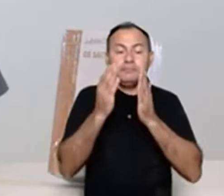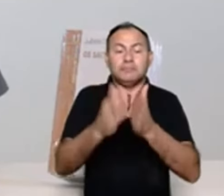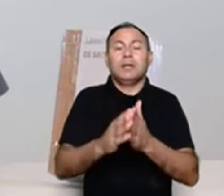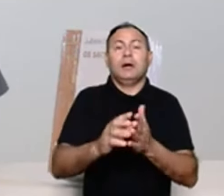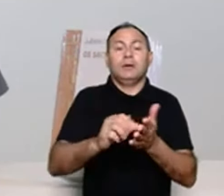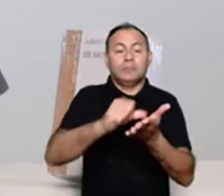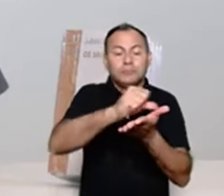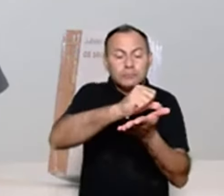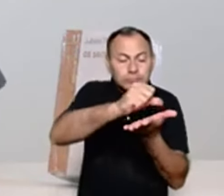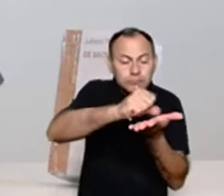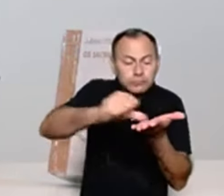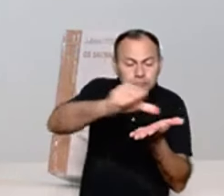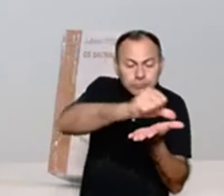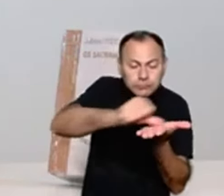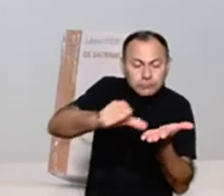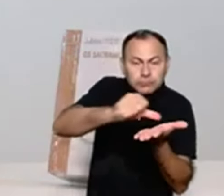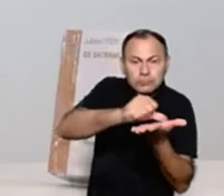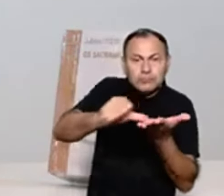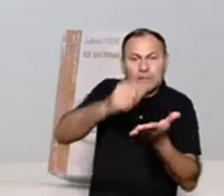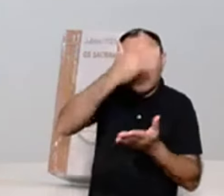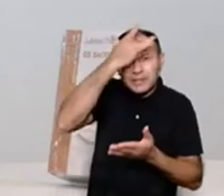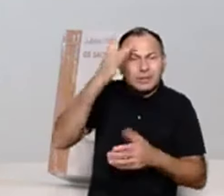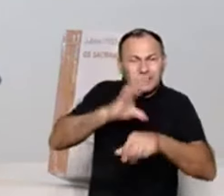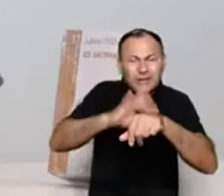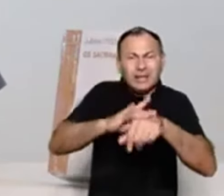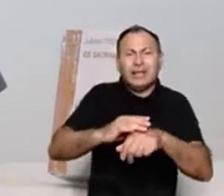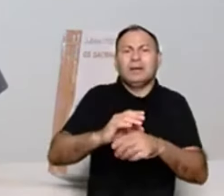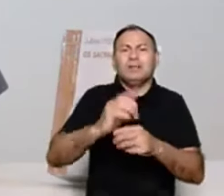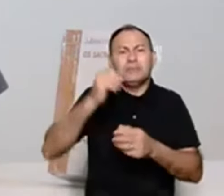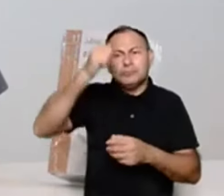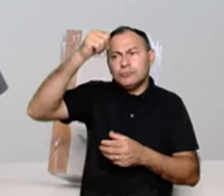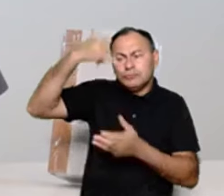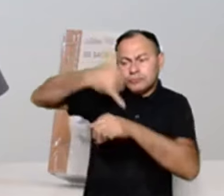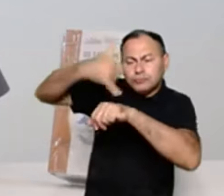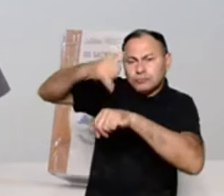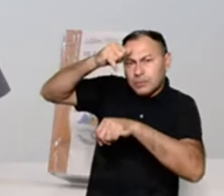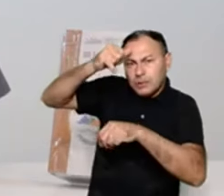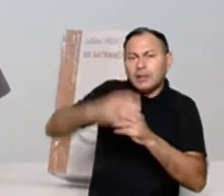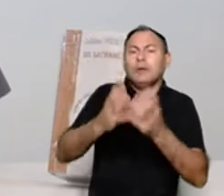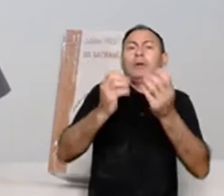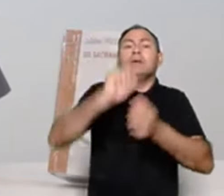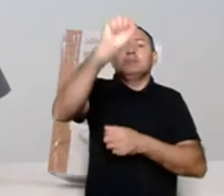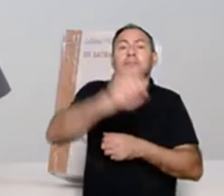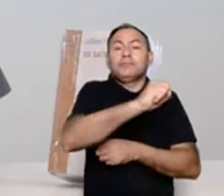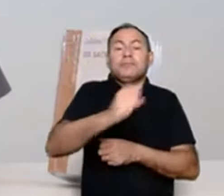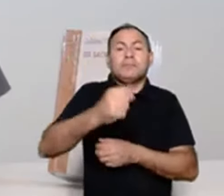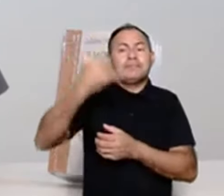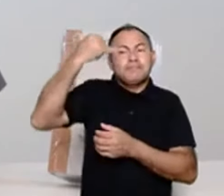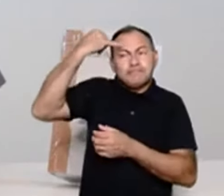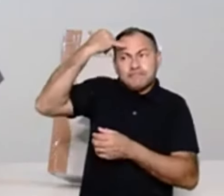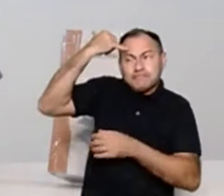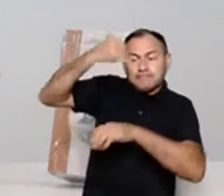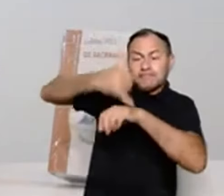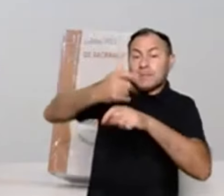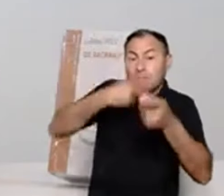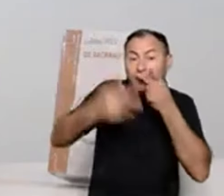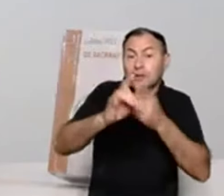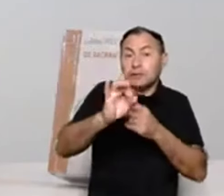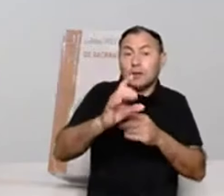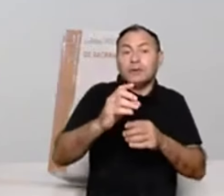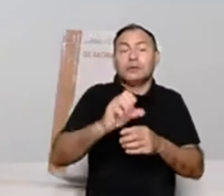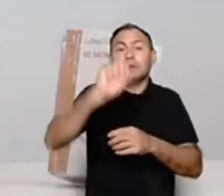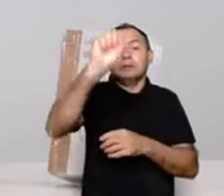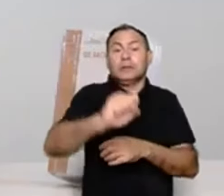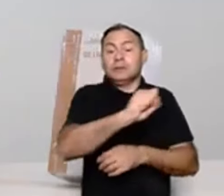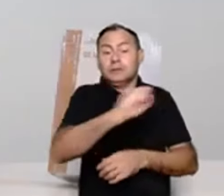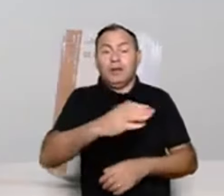extrema unção para o sacramento da unção dos enfermos. Quando recebemos o sacramento da unção dos enfermos, não estamos tratando